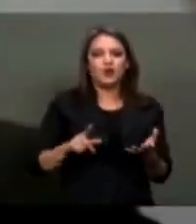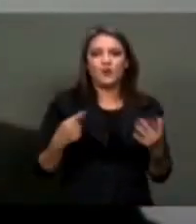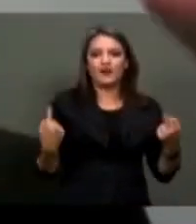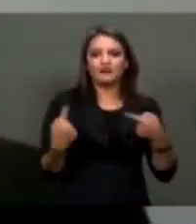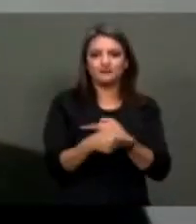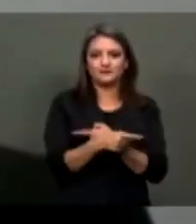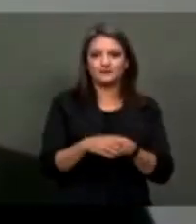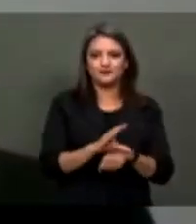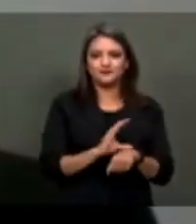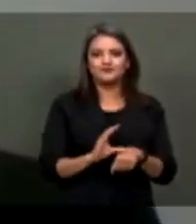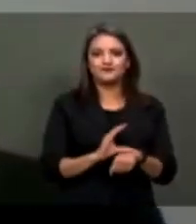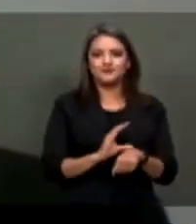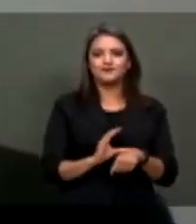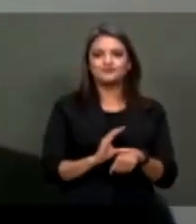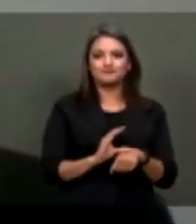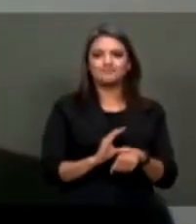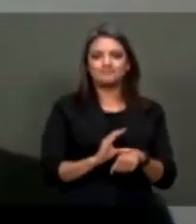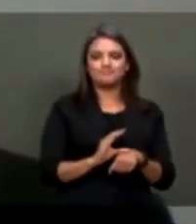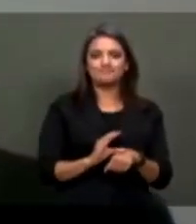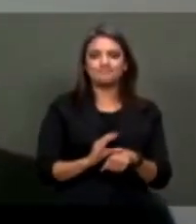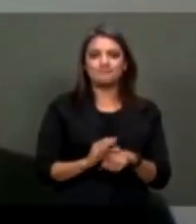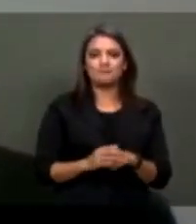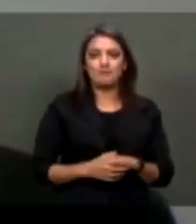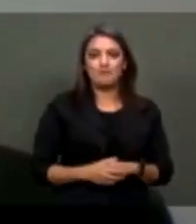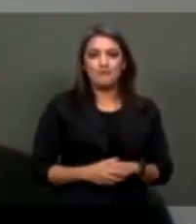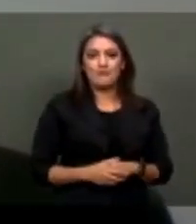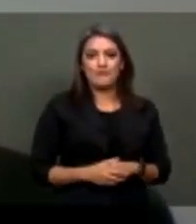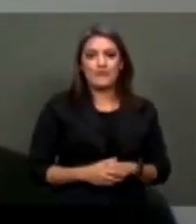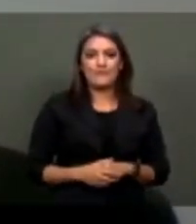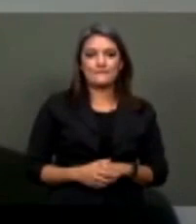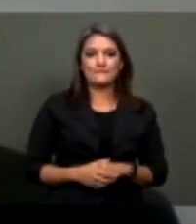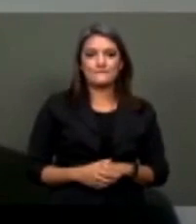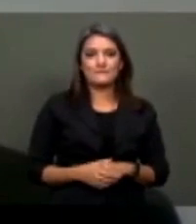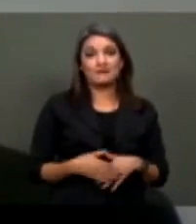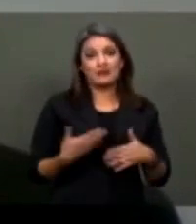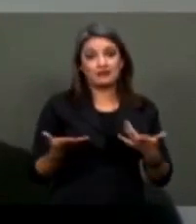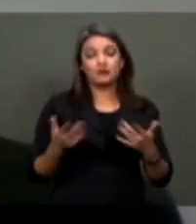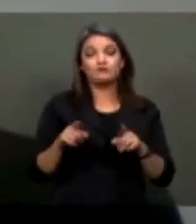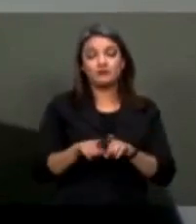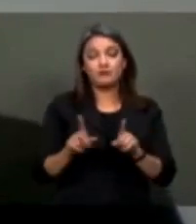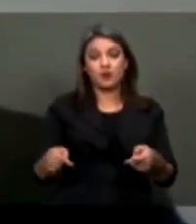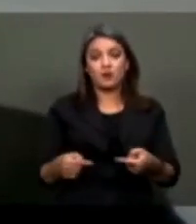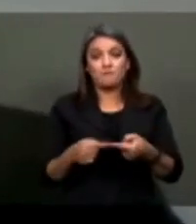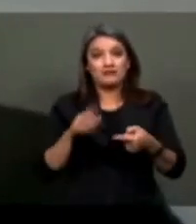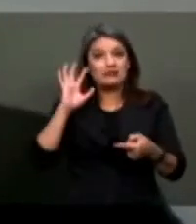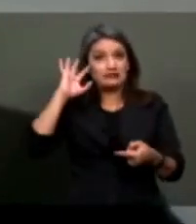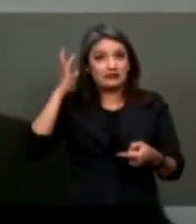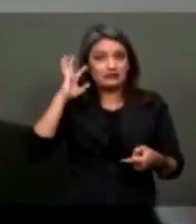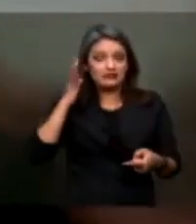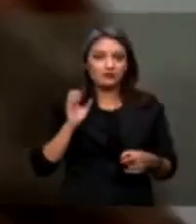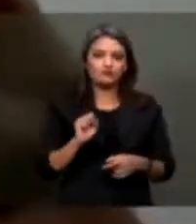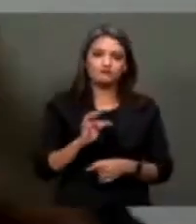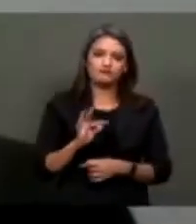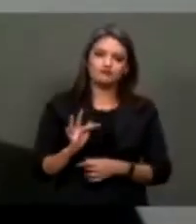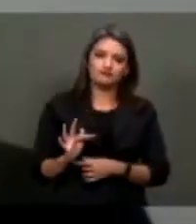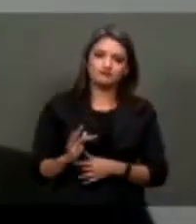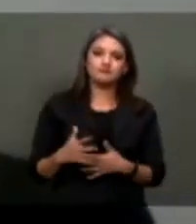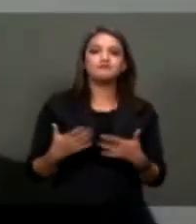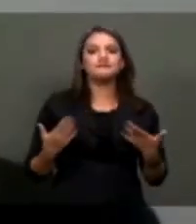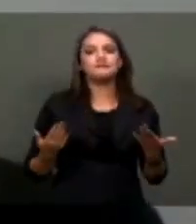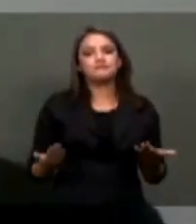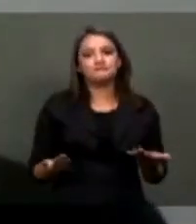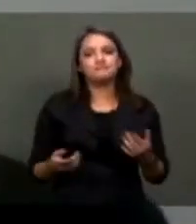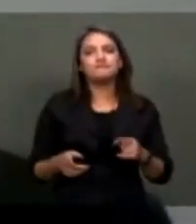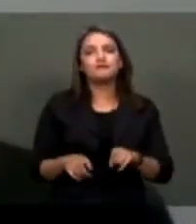e assim tem decidido também esse gregio tribunal a excelência e por fim como eu